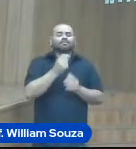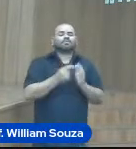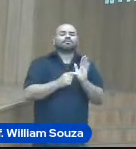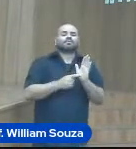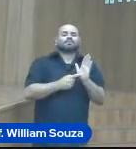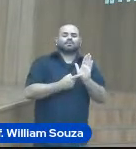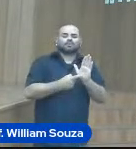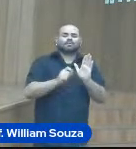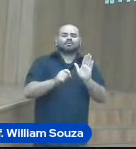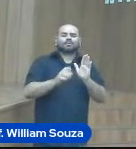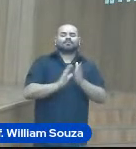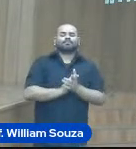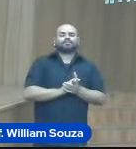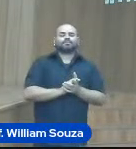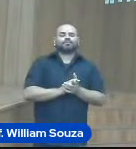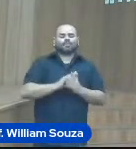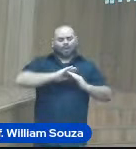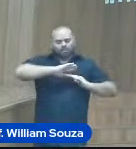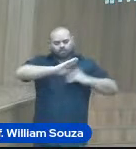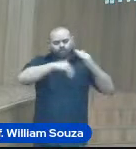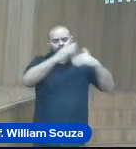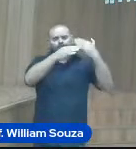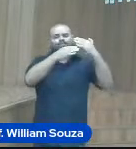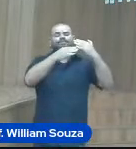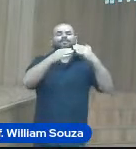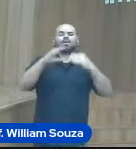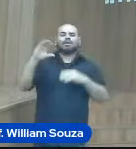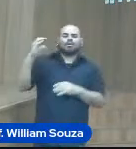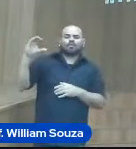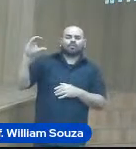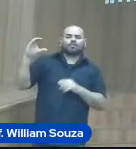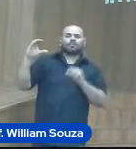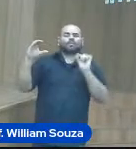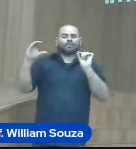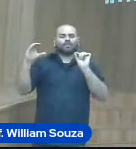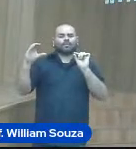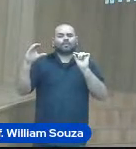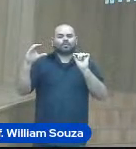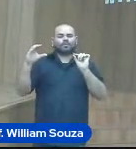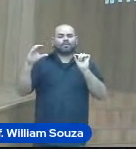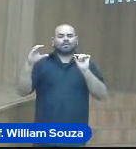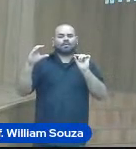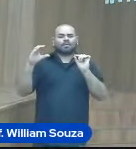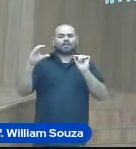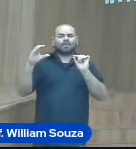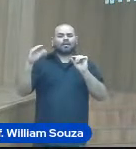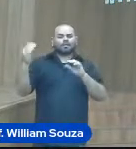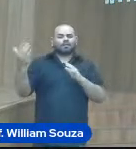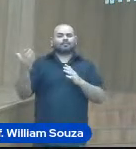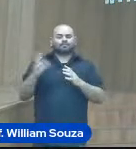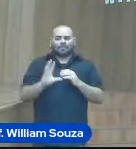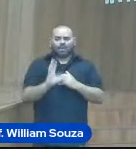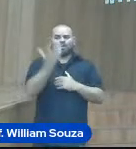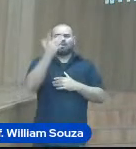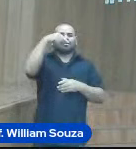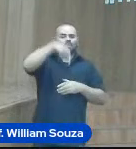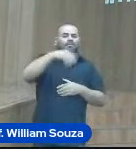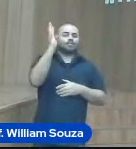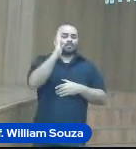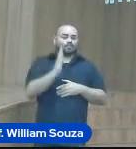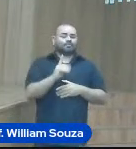a Revolução Científica, essa Revolução Científica chegou aqui em algum momento e ela foi trazida de